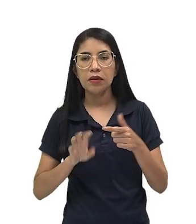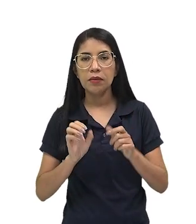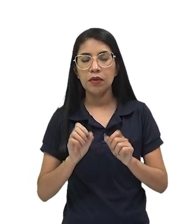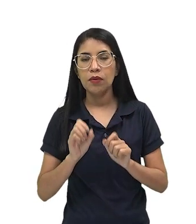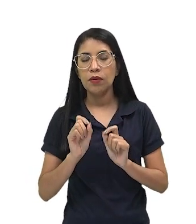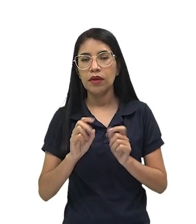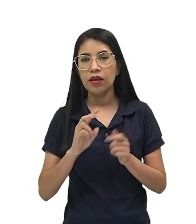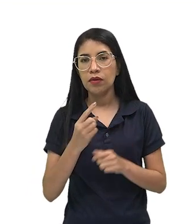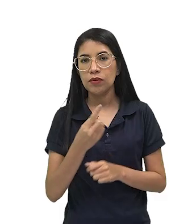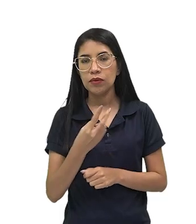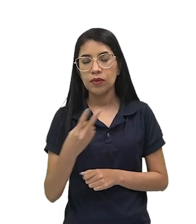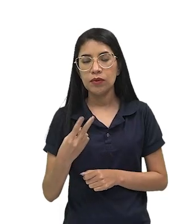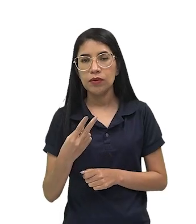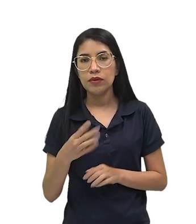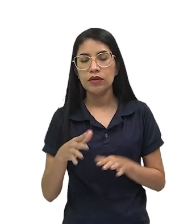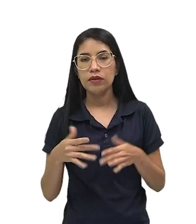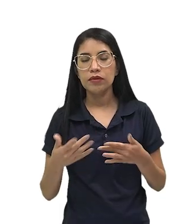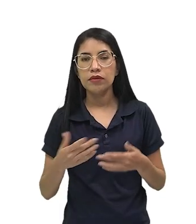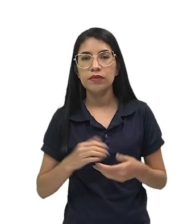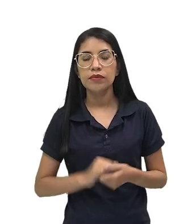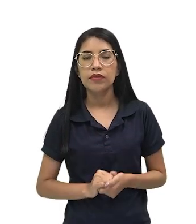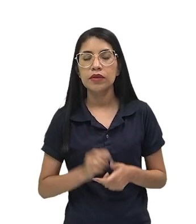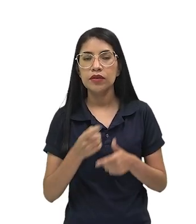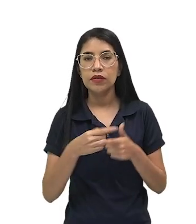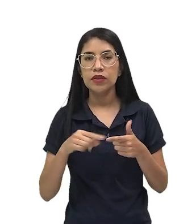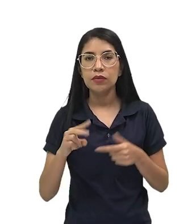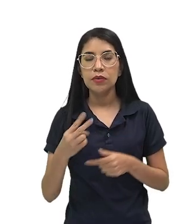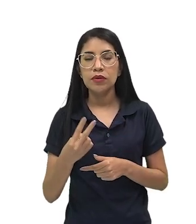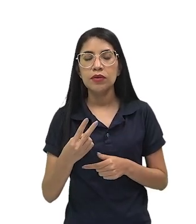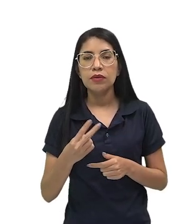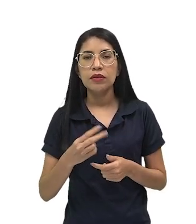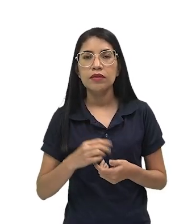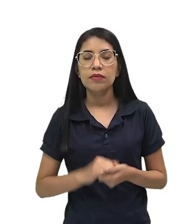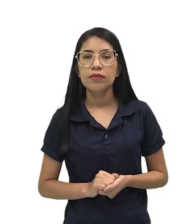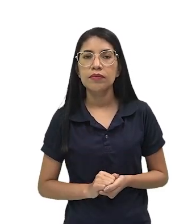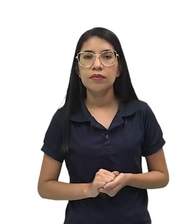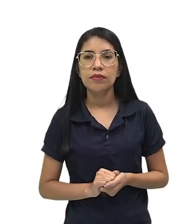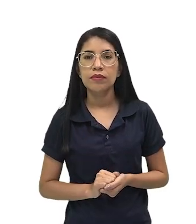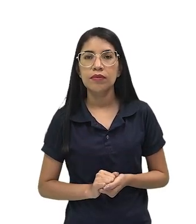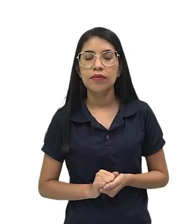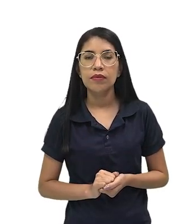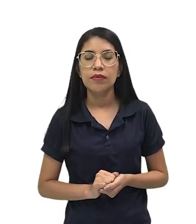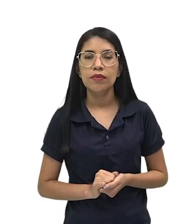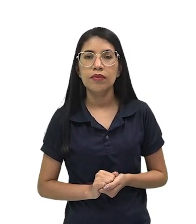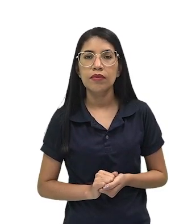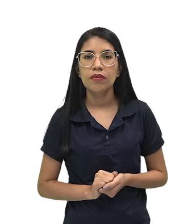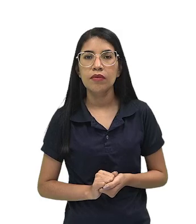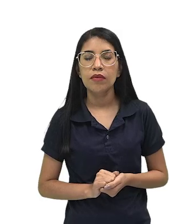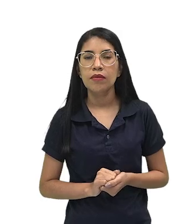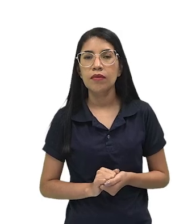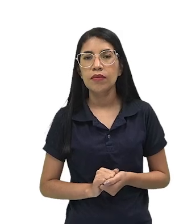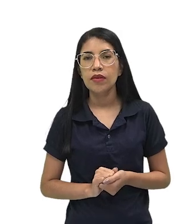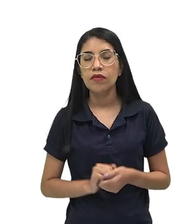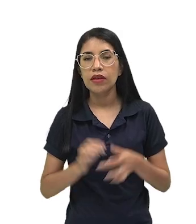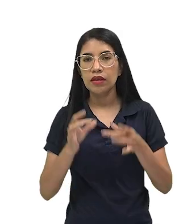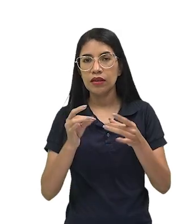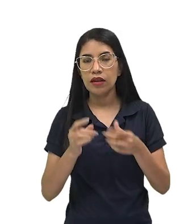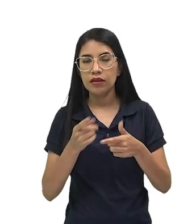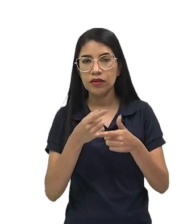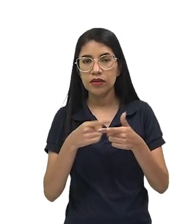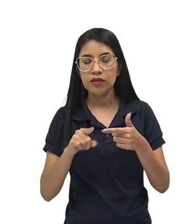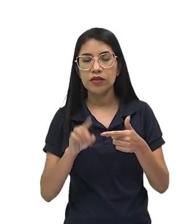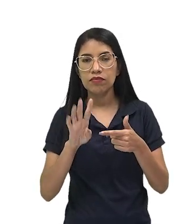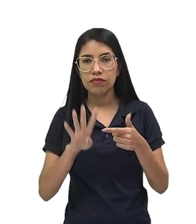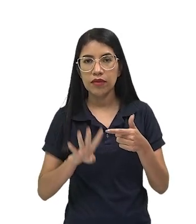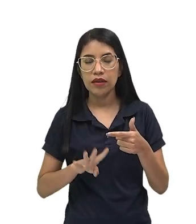é 12? 12, ó, dividido por 2, quando não é exato, você pode. Aqui já era uma resposta. Mas eu posso ir além. 12 por 2 dá 6, é